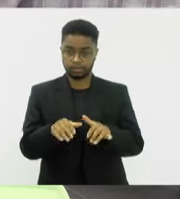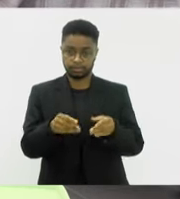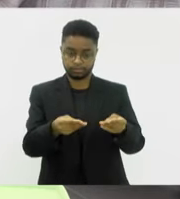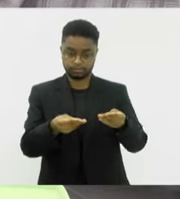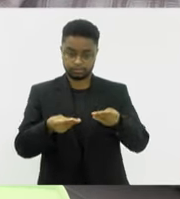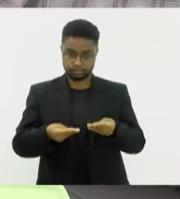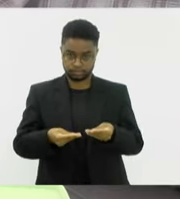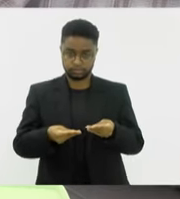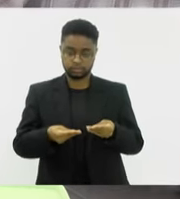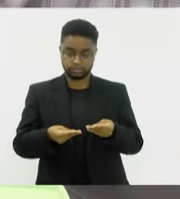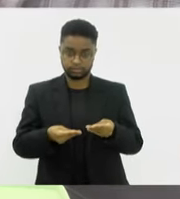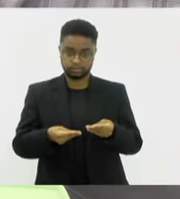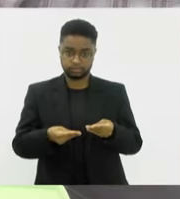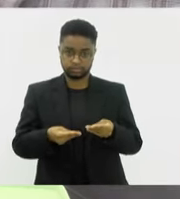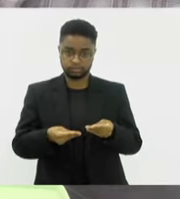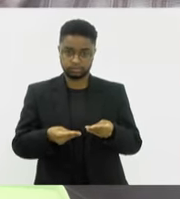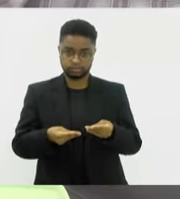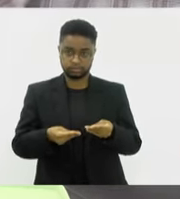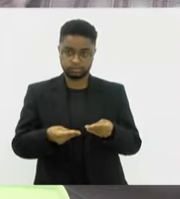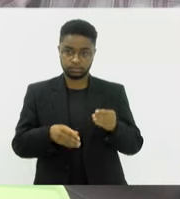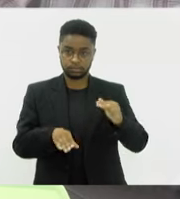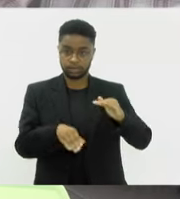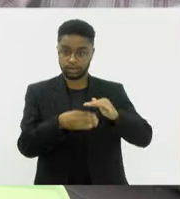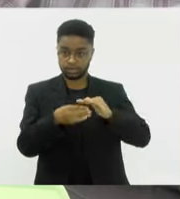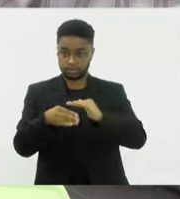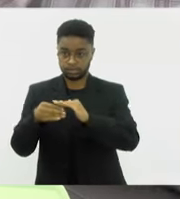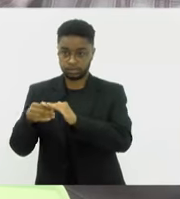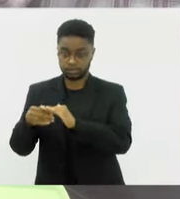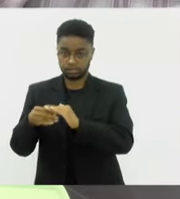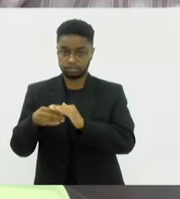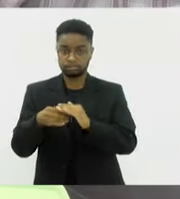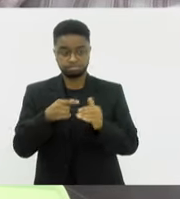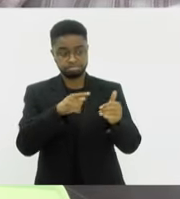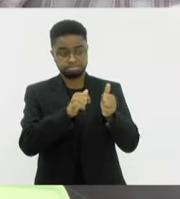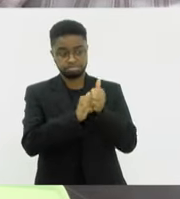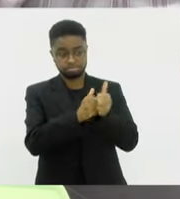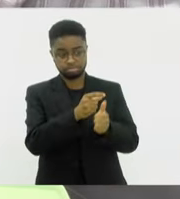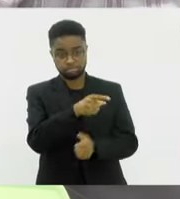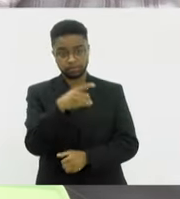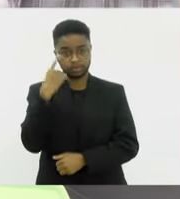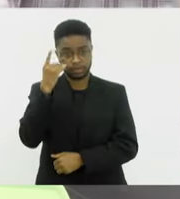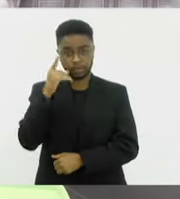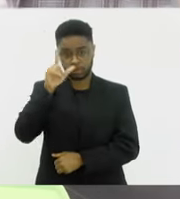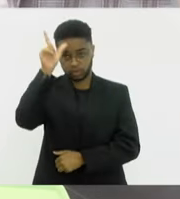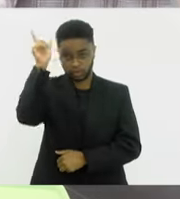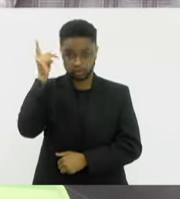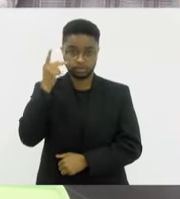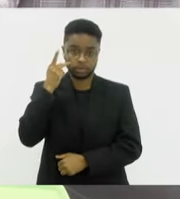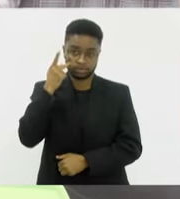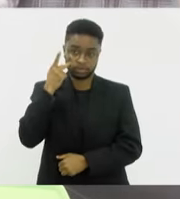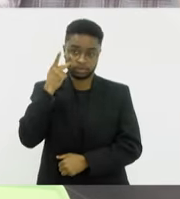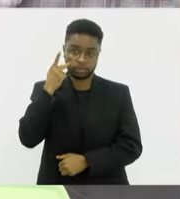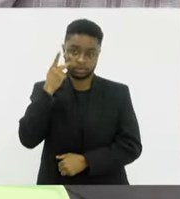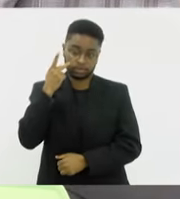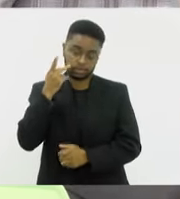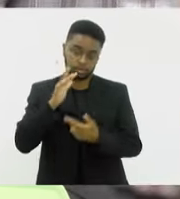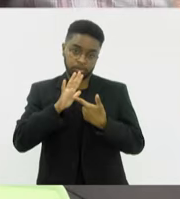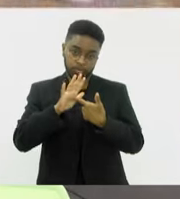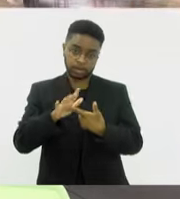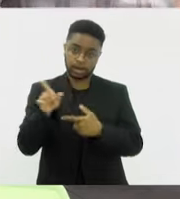deputado Amorim. As emendas, na mesma linha do deputado Luiz Paulo, só para dizer que o pessoal, no caso, a